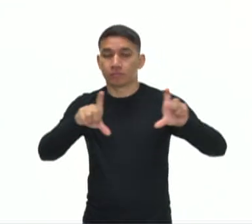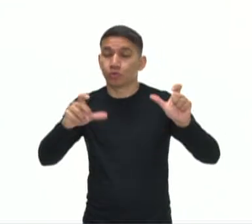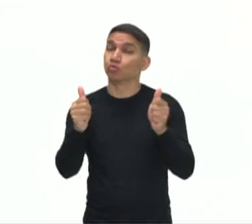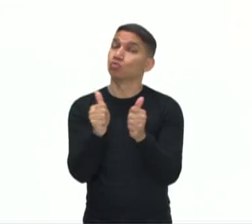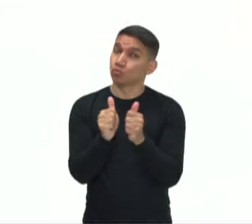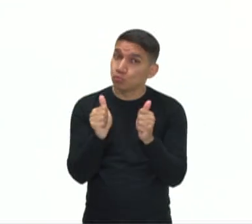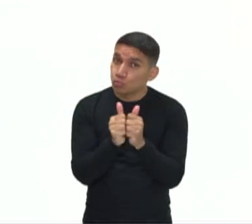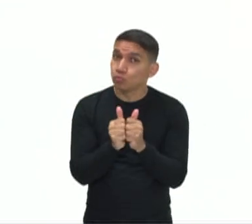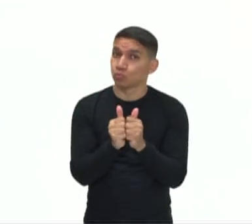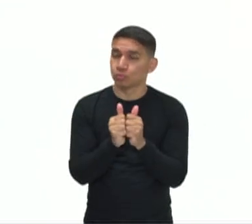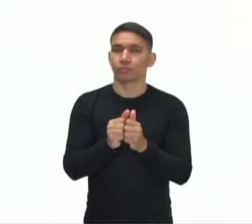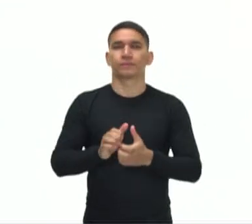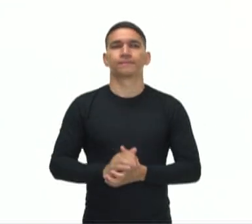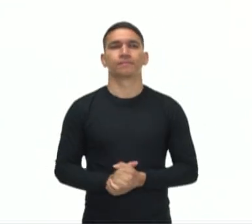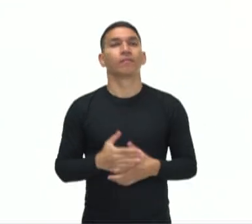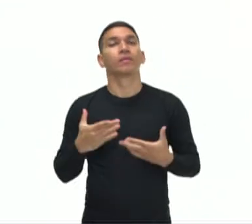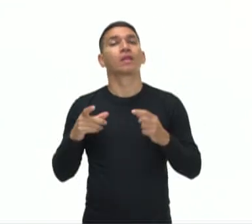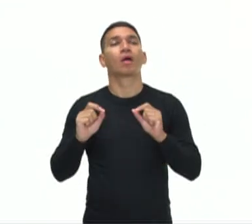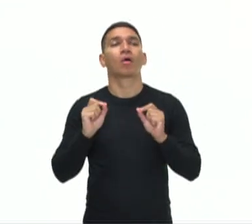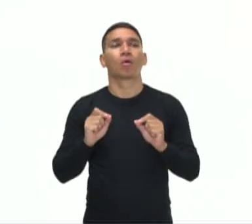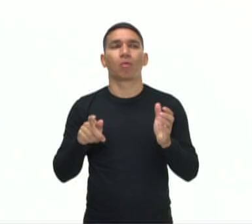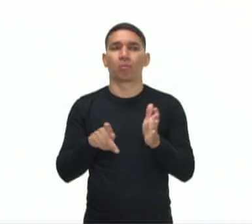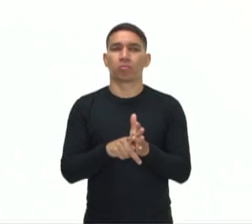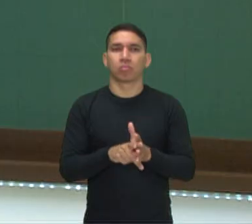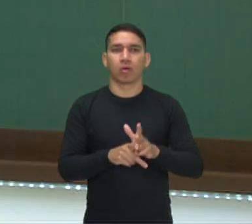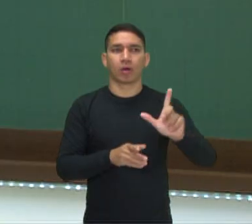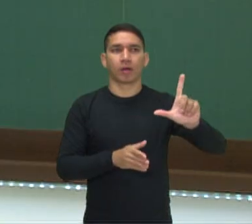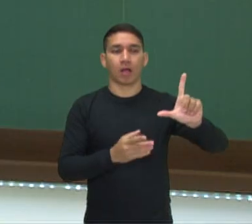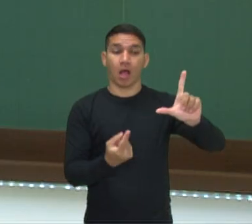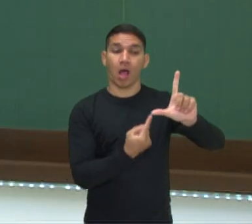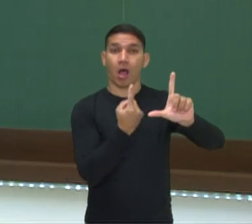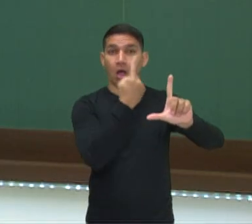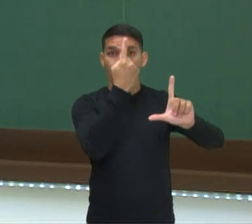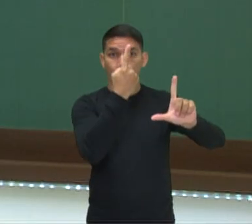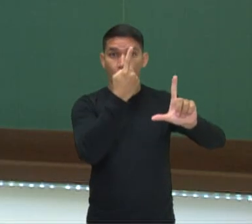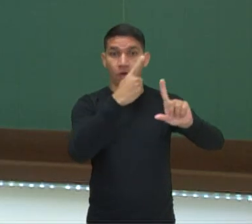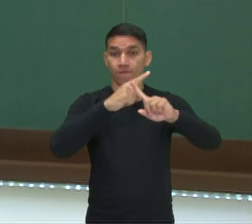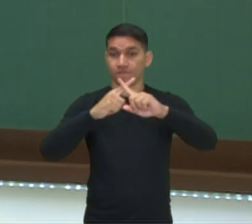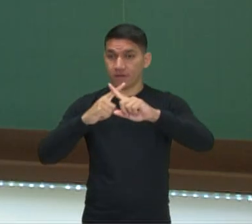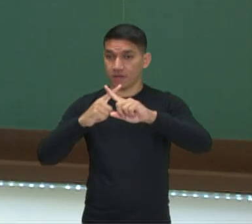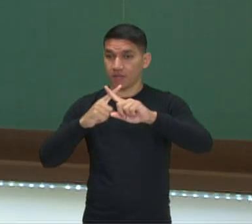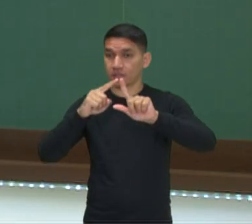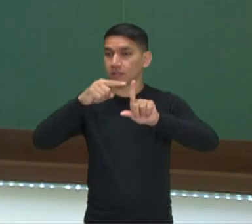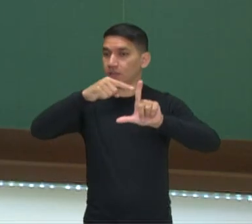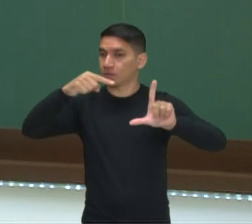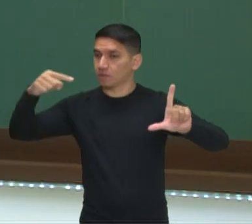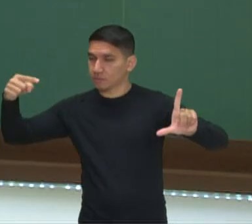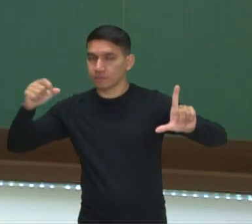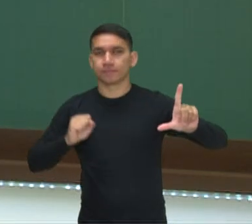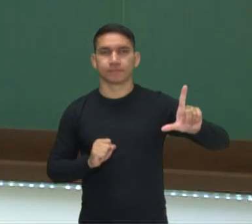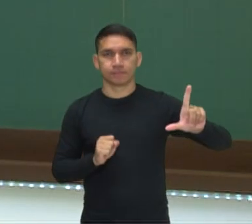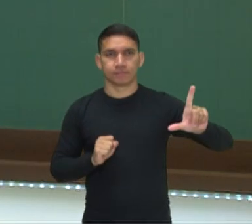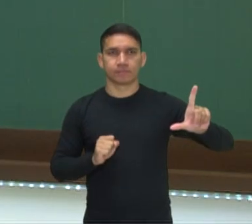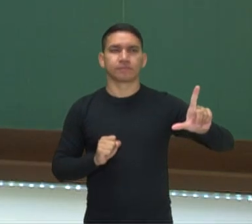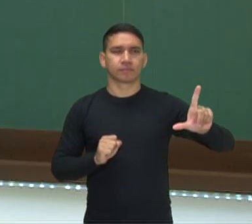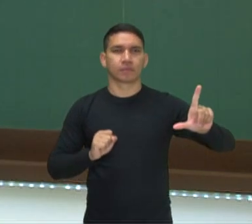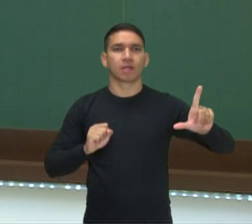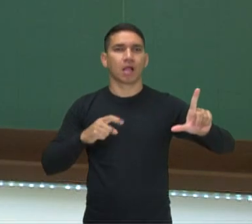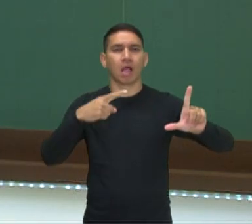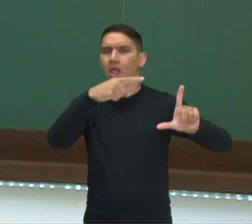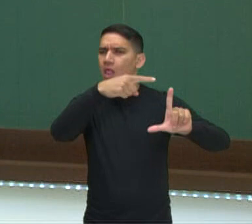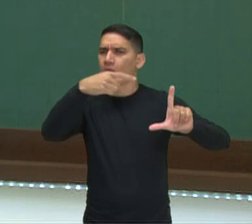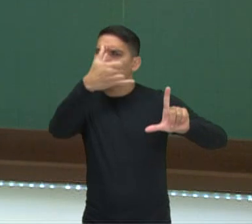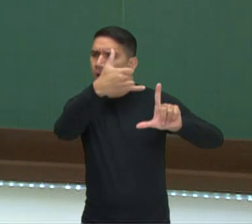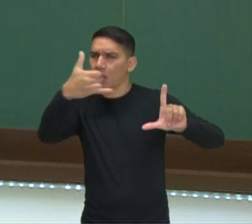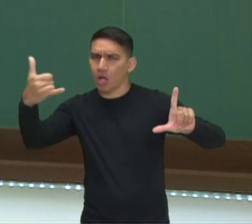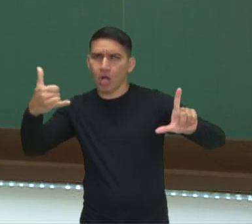junto, né? Junto. Então, base, altura vezes comprimento, né? Largura vezes comprimento, como você está